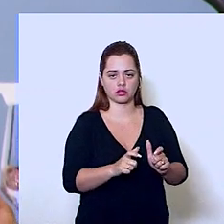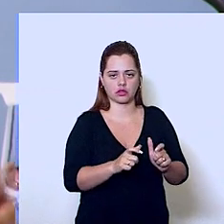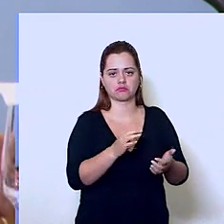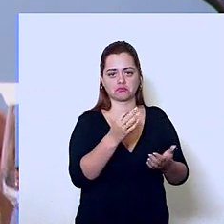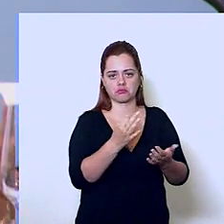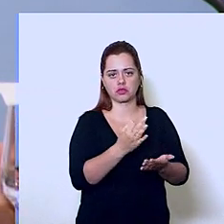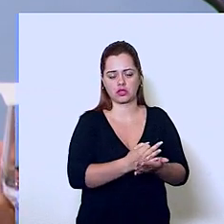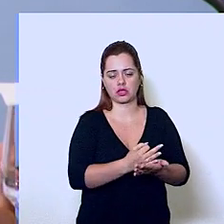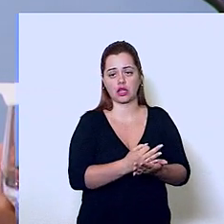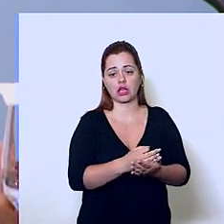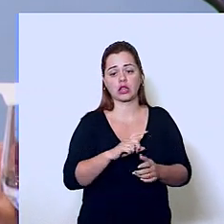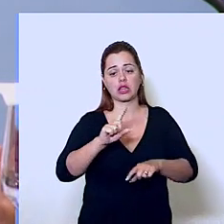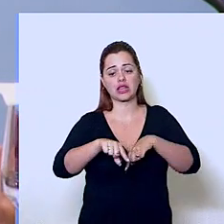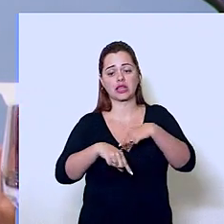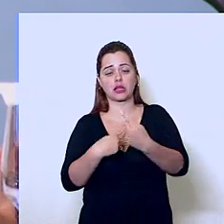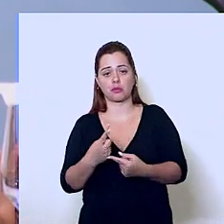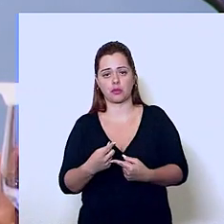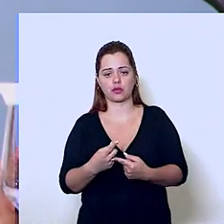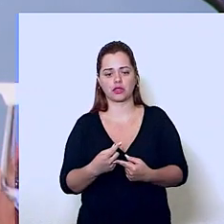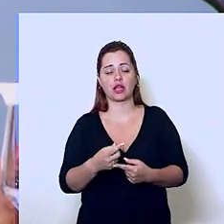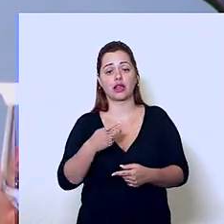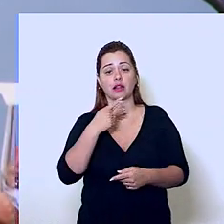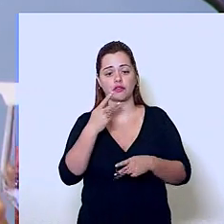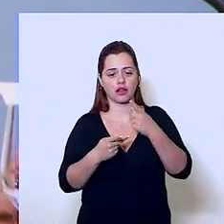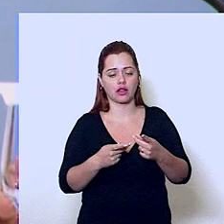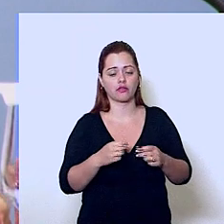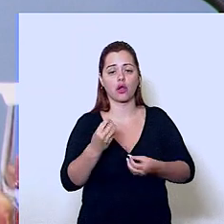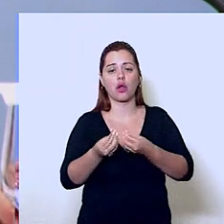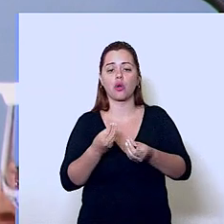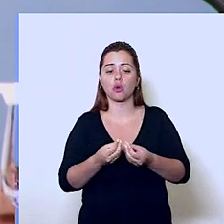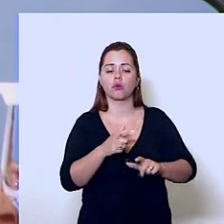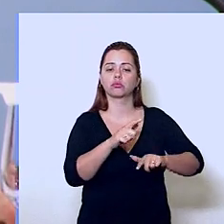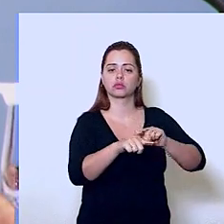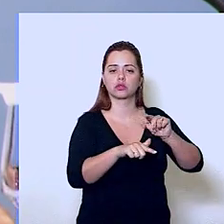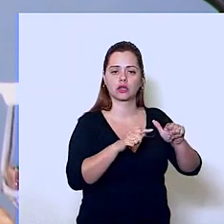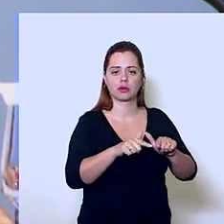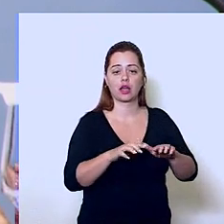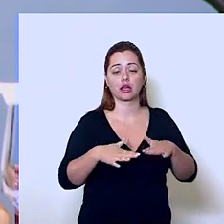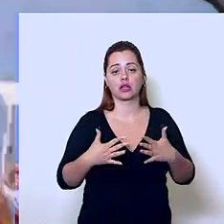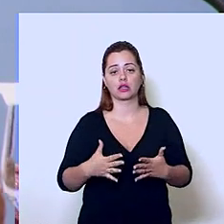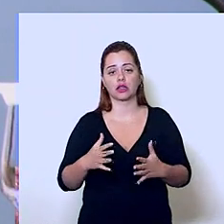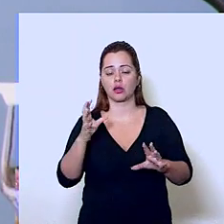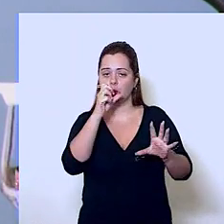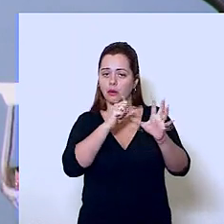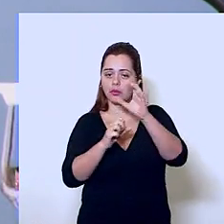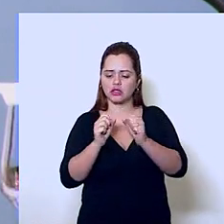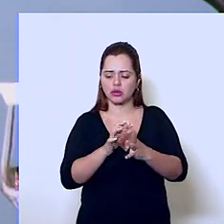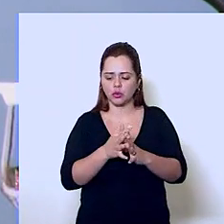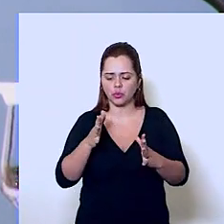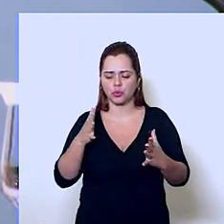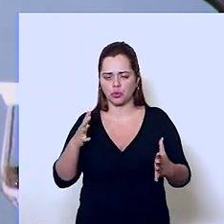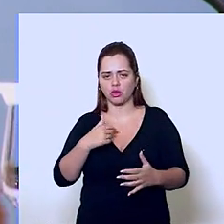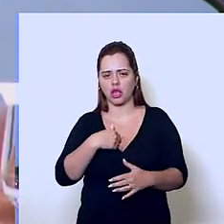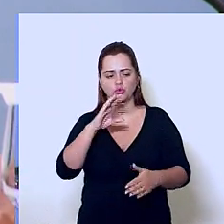ele delegava a execução. Isso foi um aprendizado enorme que eu tive com ele, de confiar